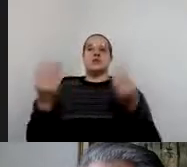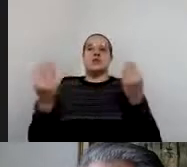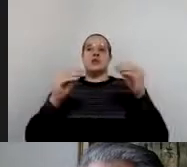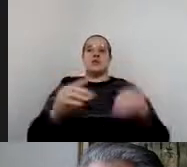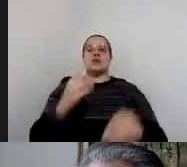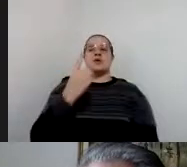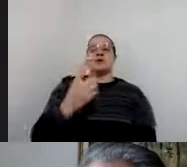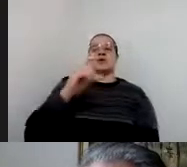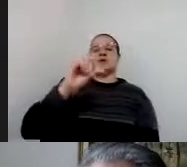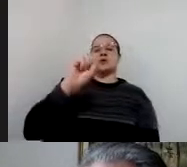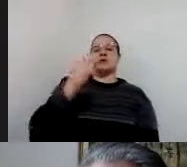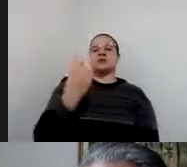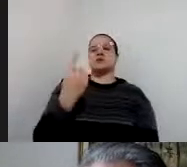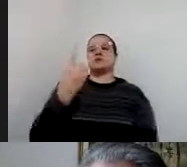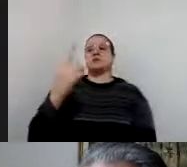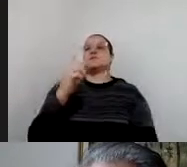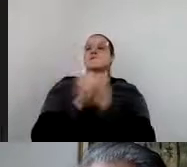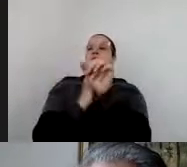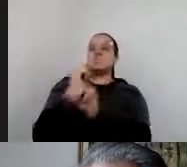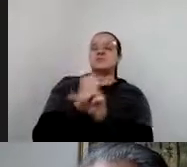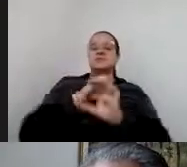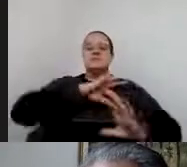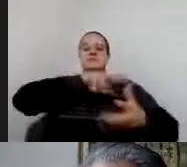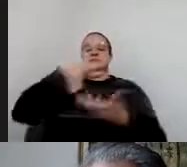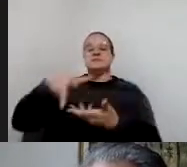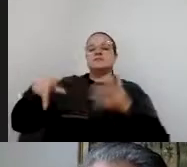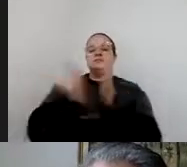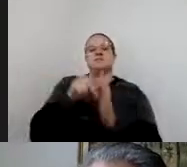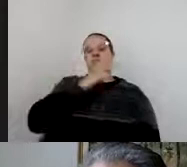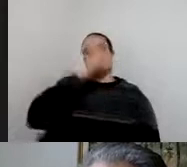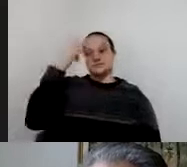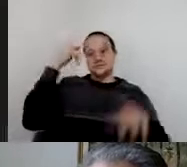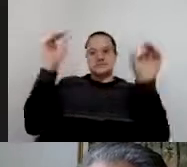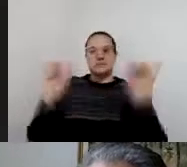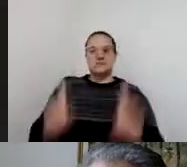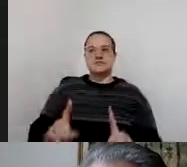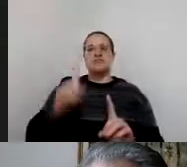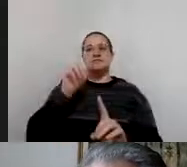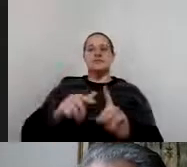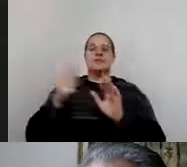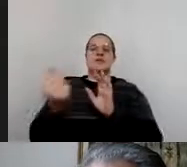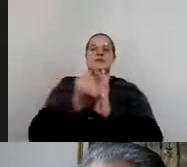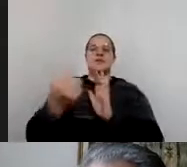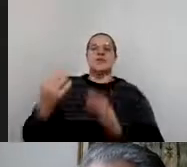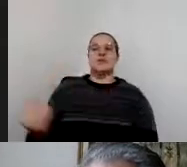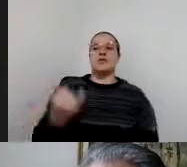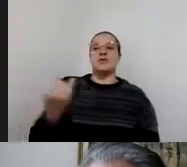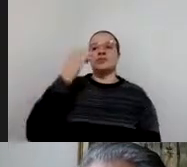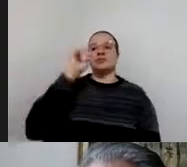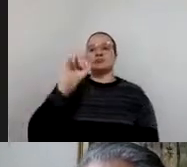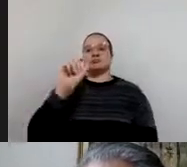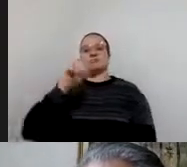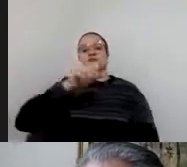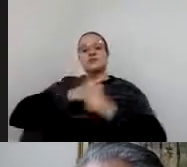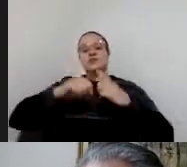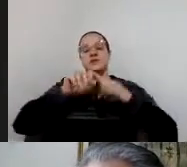ano, Ano Internacional da Pessoa deficiente, que foi um marco importante para chamar a atenção da sociedade,